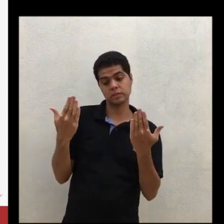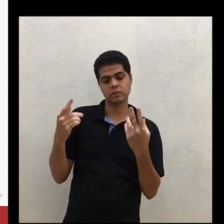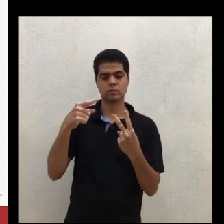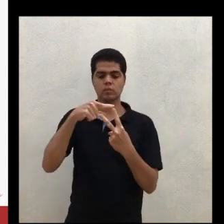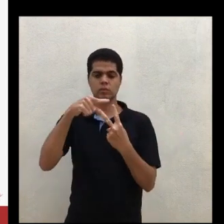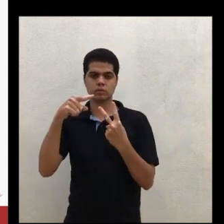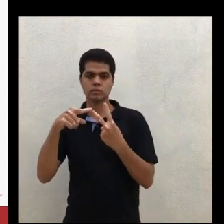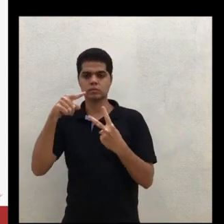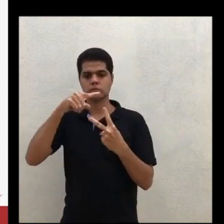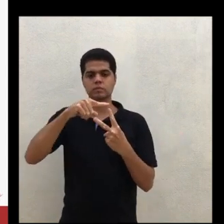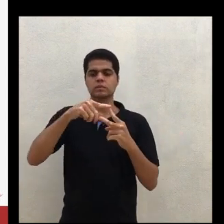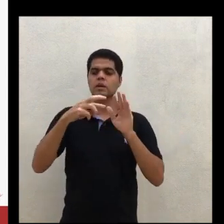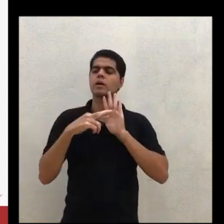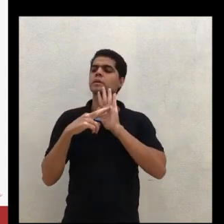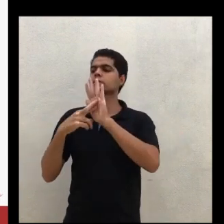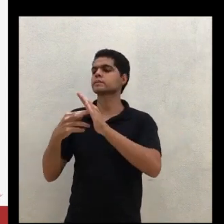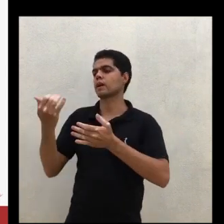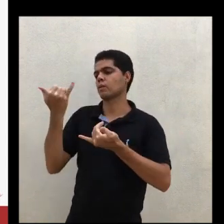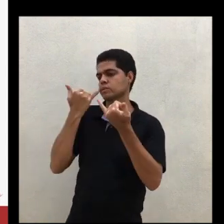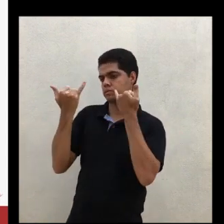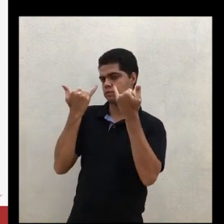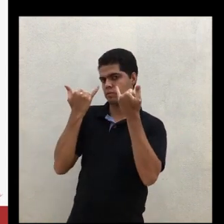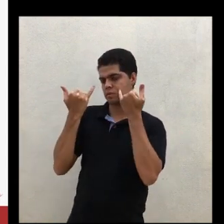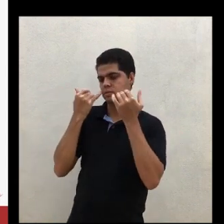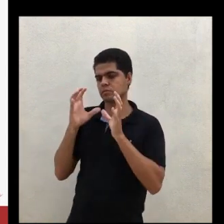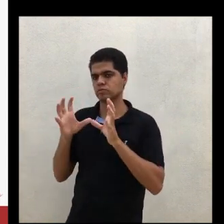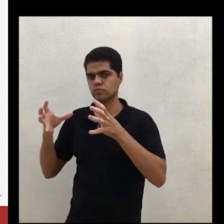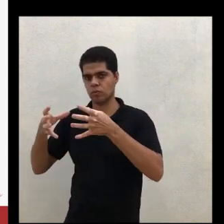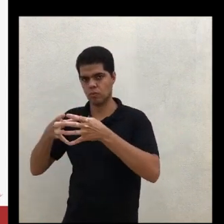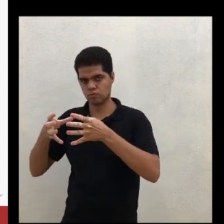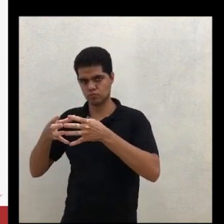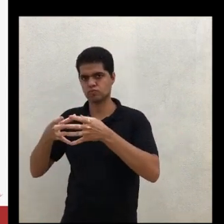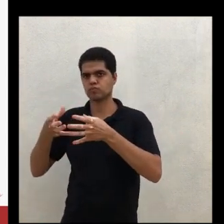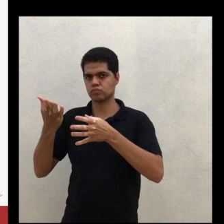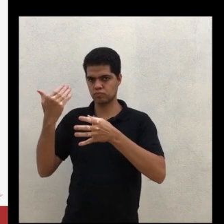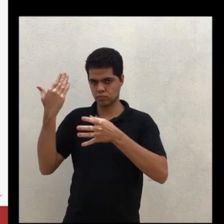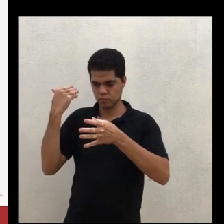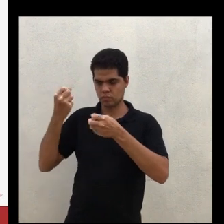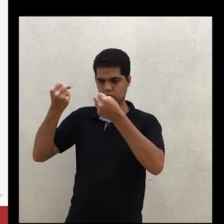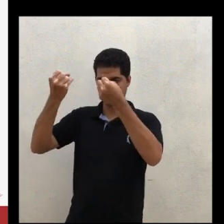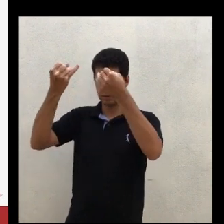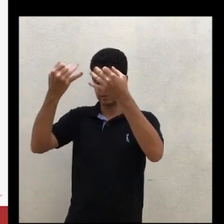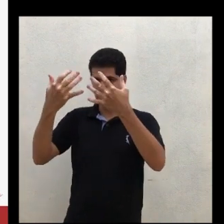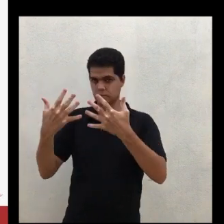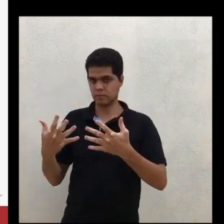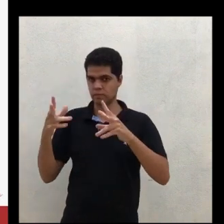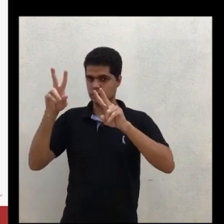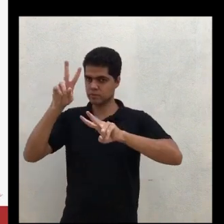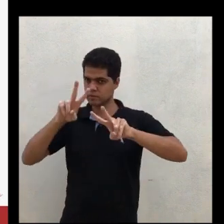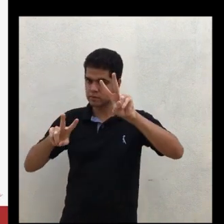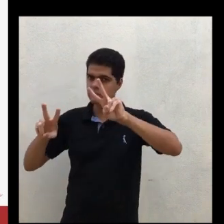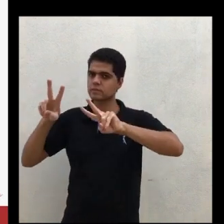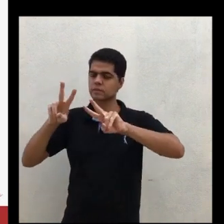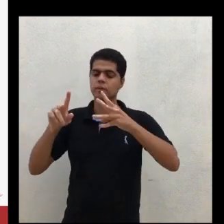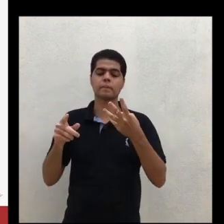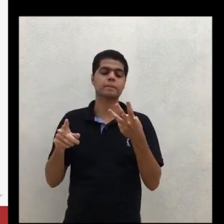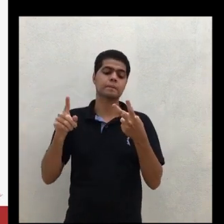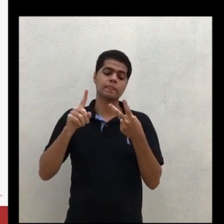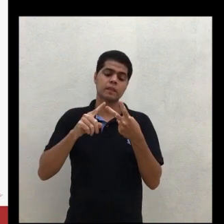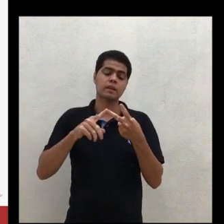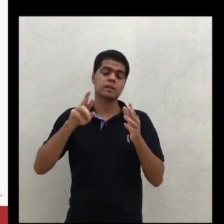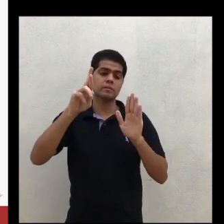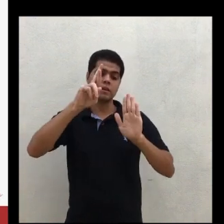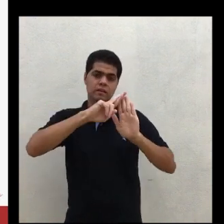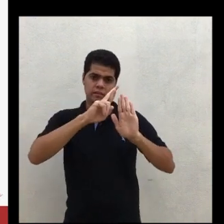fuzzy, igual vocês viram. Tá? E eu trabalho com regras, basicamente essas duas coisas. Tá?